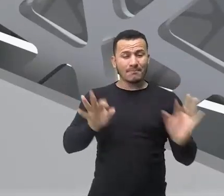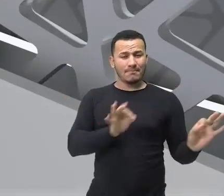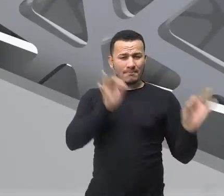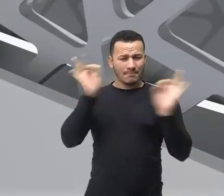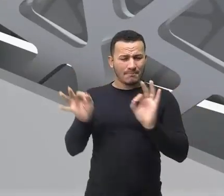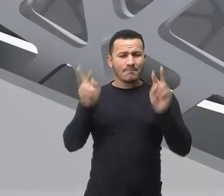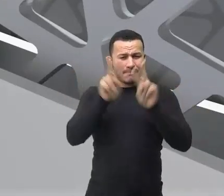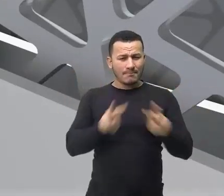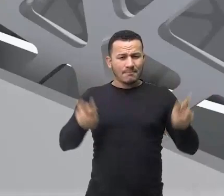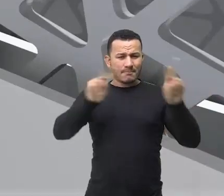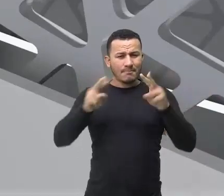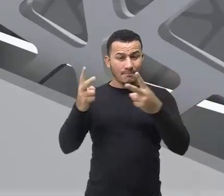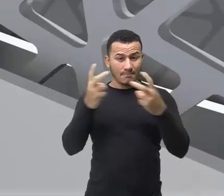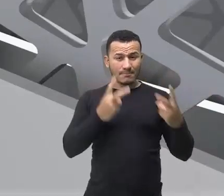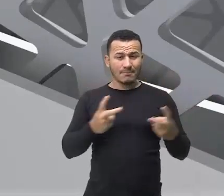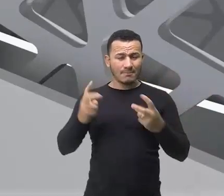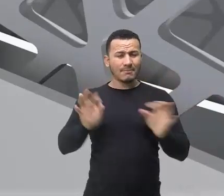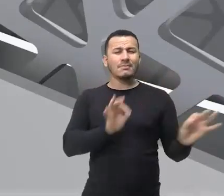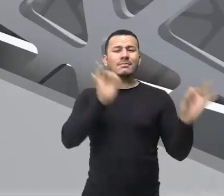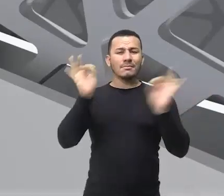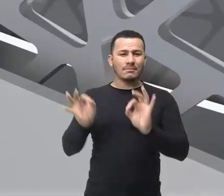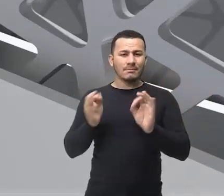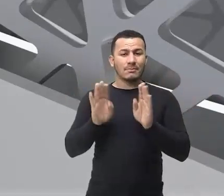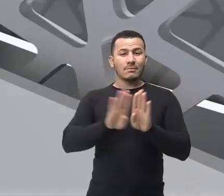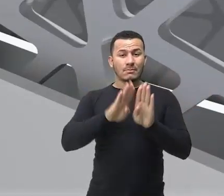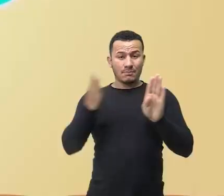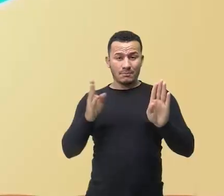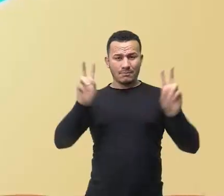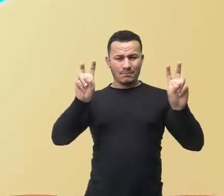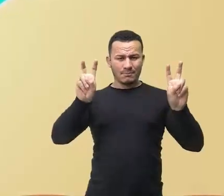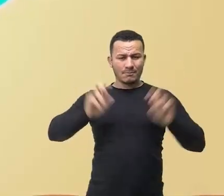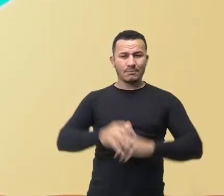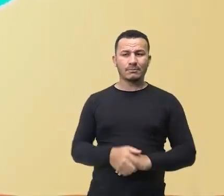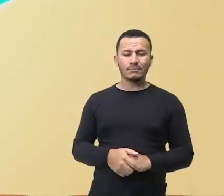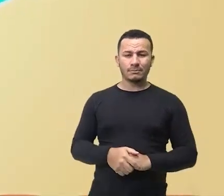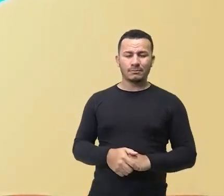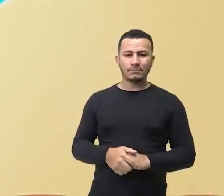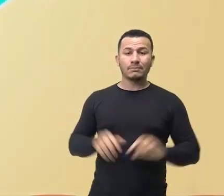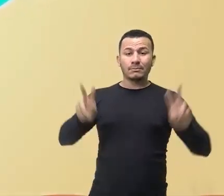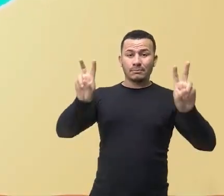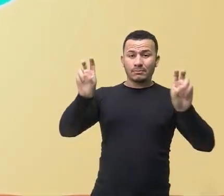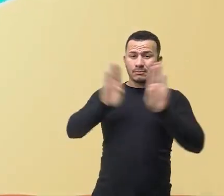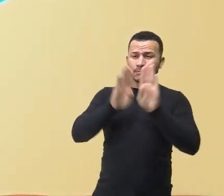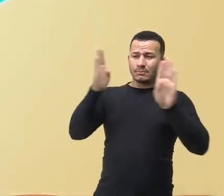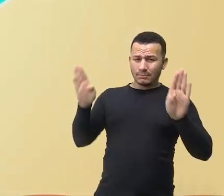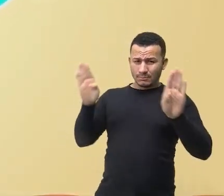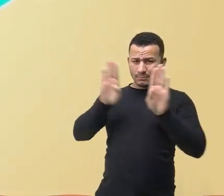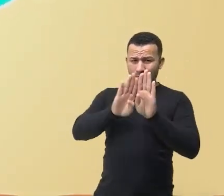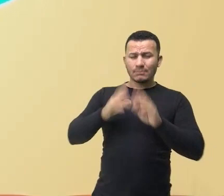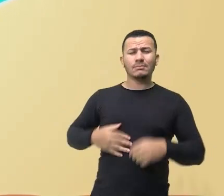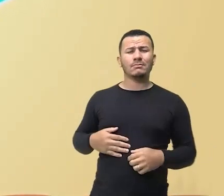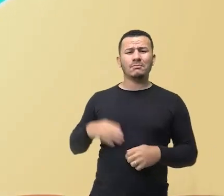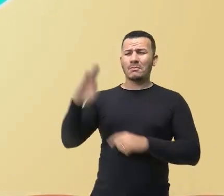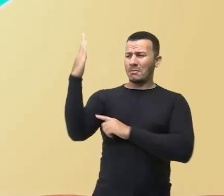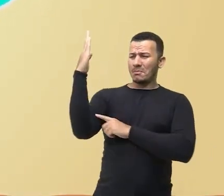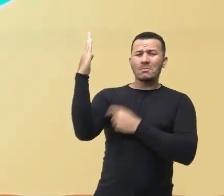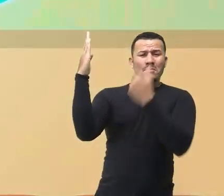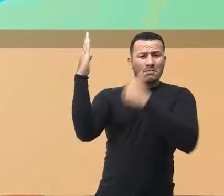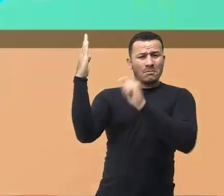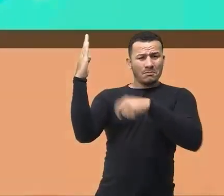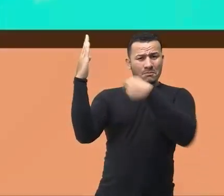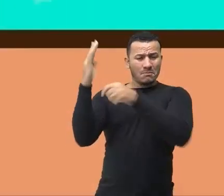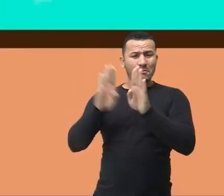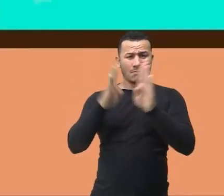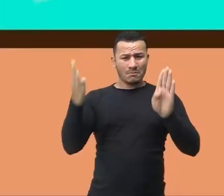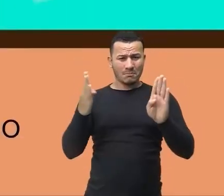vamos visualizar e assistir a animação A Porta. A porta. Eu sou feita de madeira,